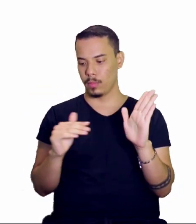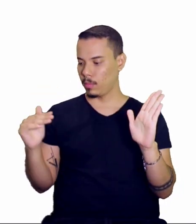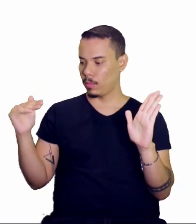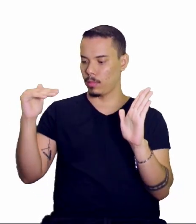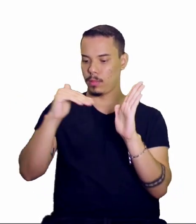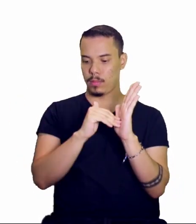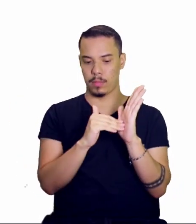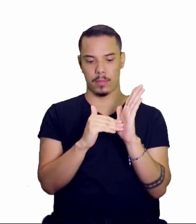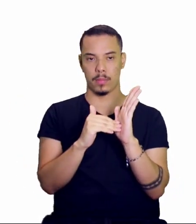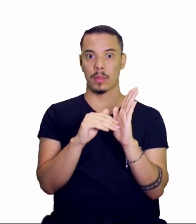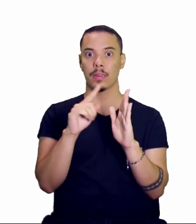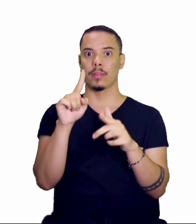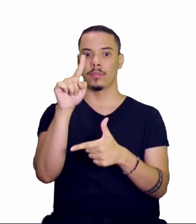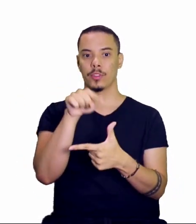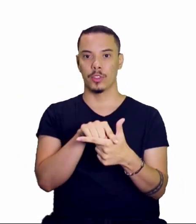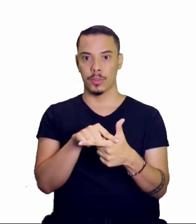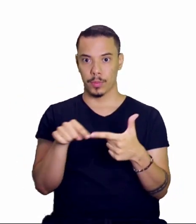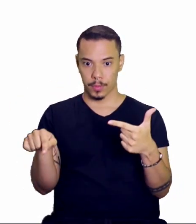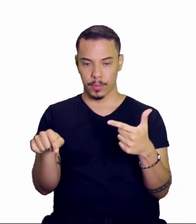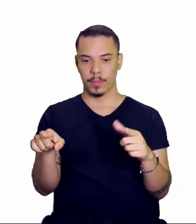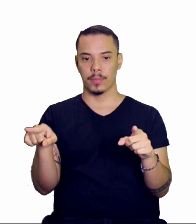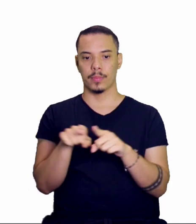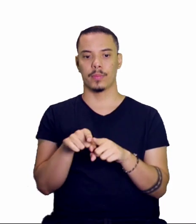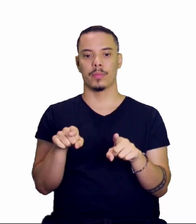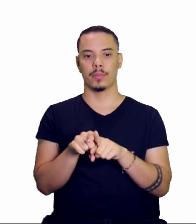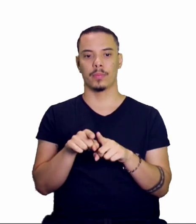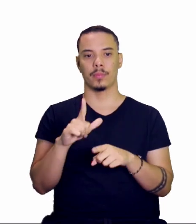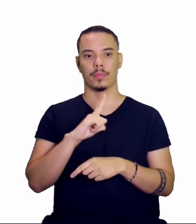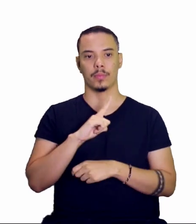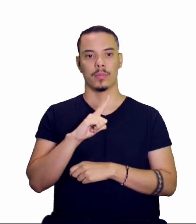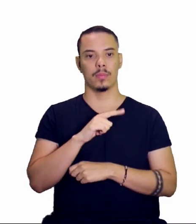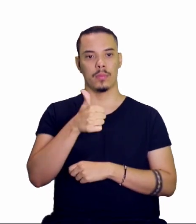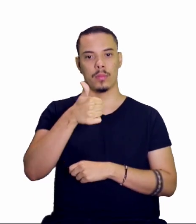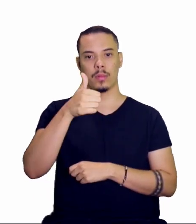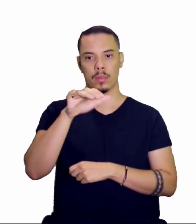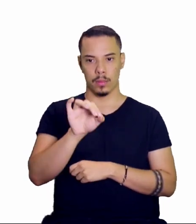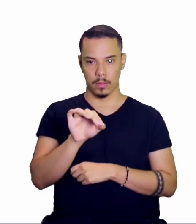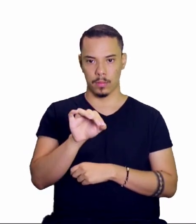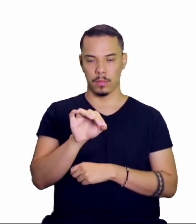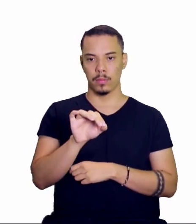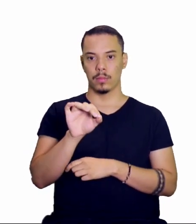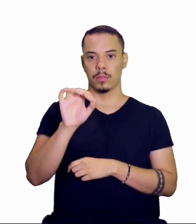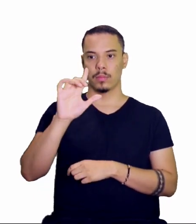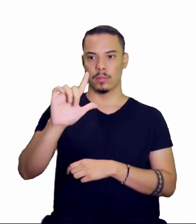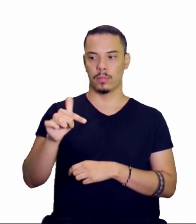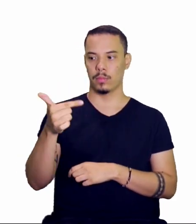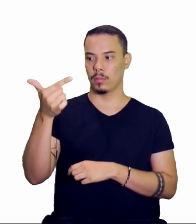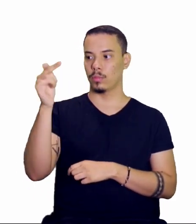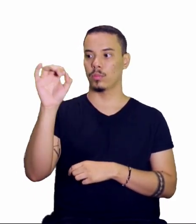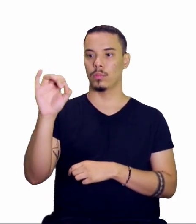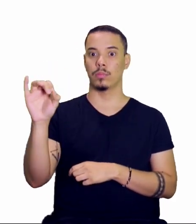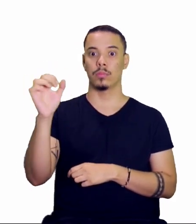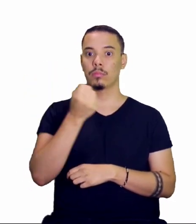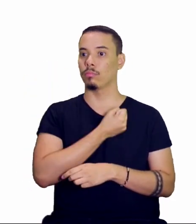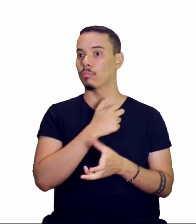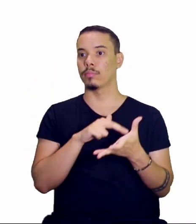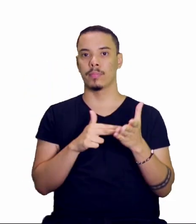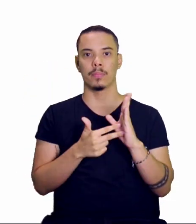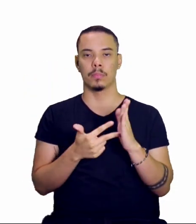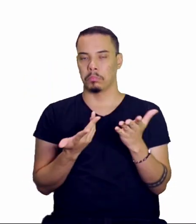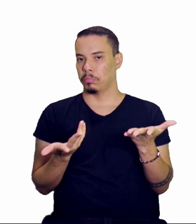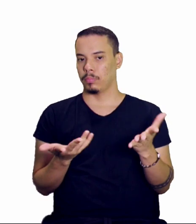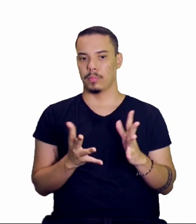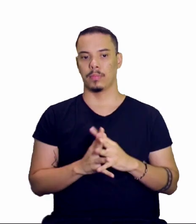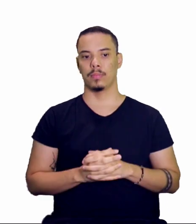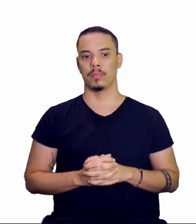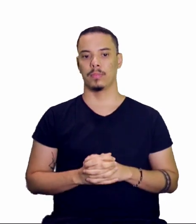você divide. E ali aquela base de 10 com expoente é para representar um número. Um exemplo, professor, olha só.